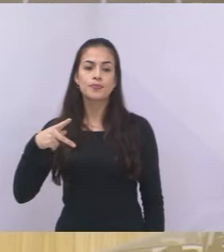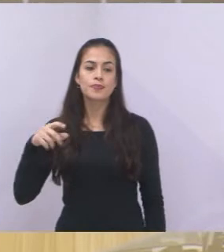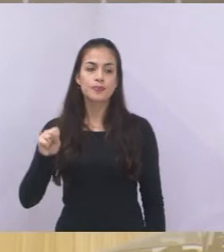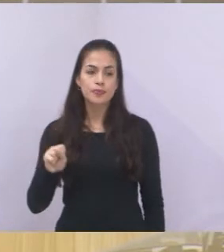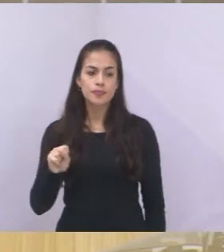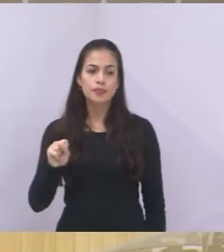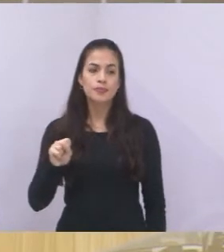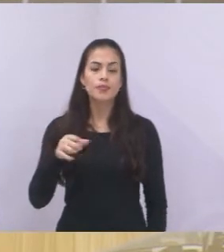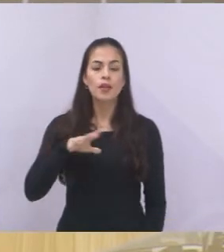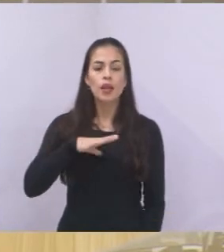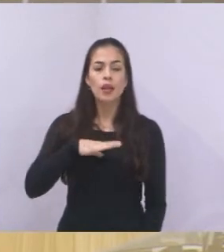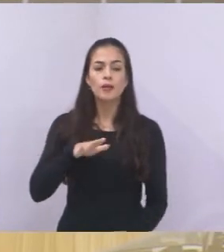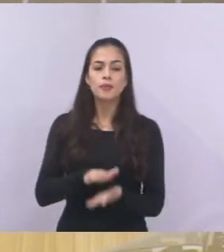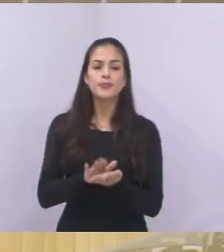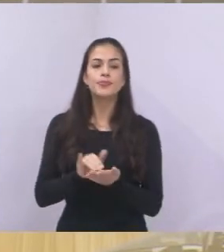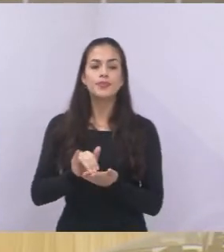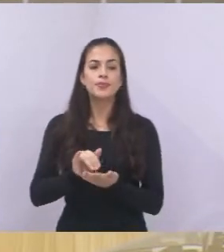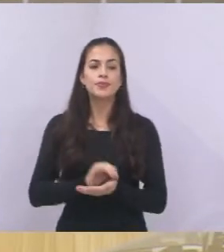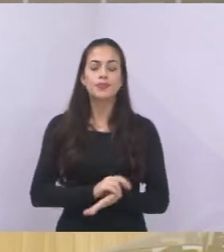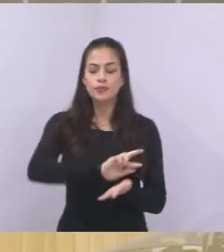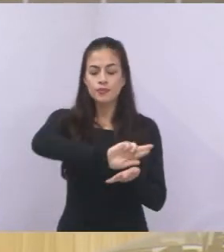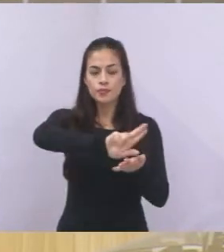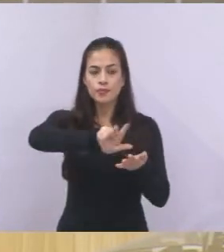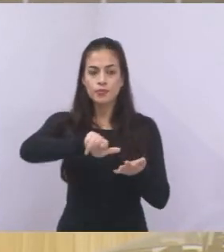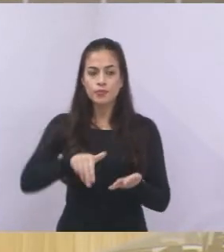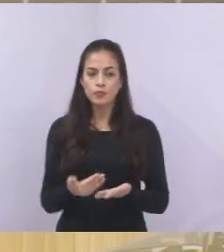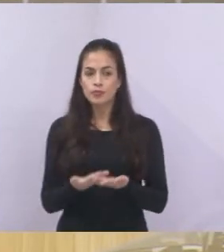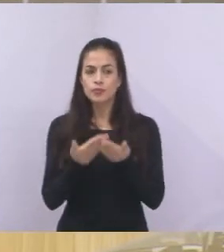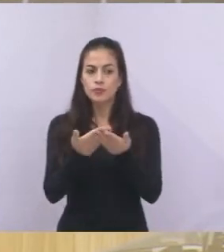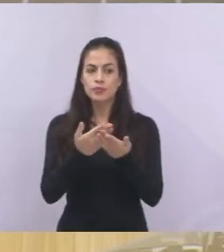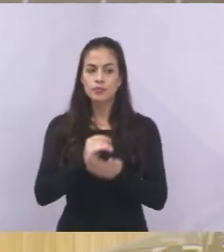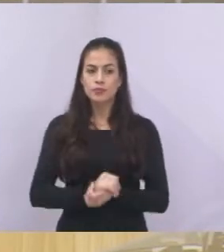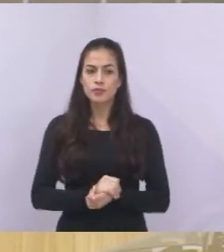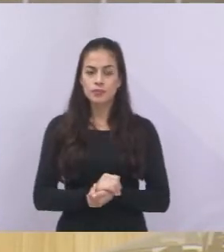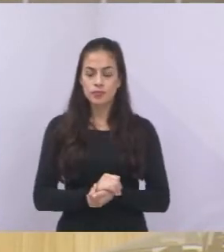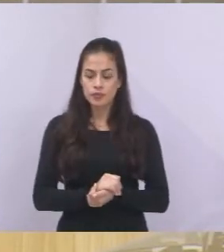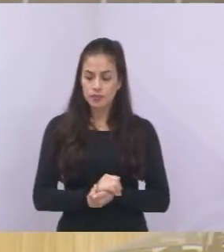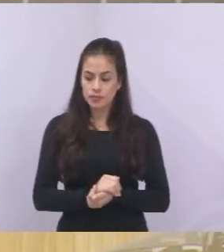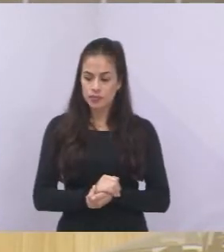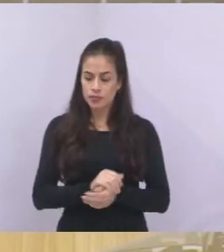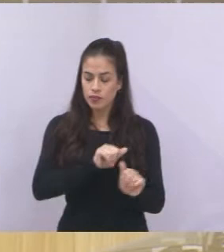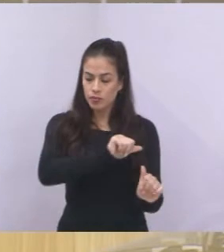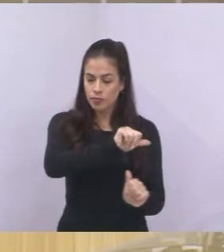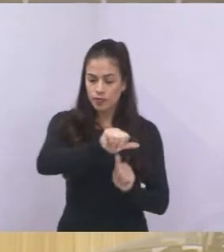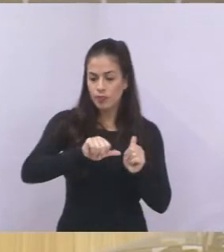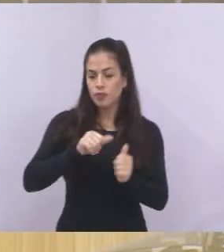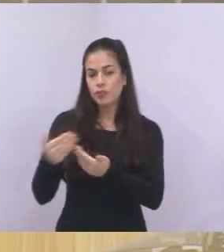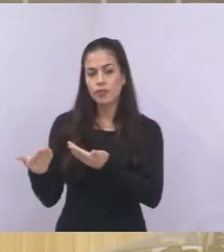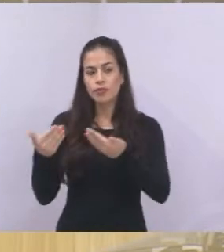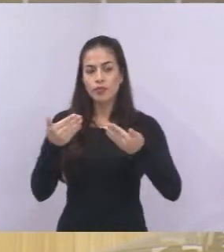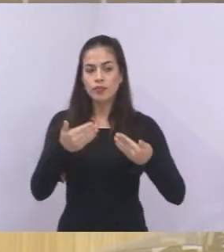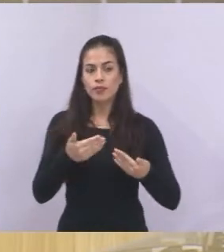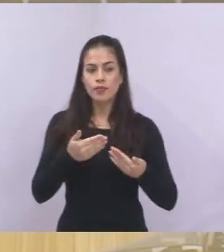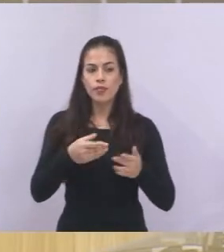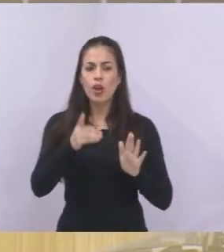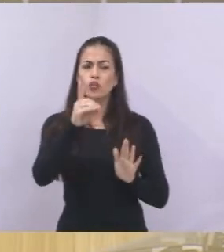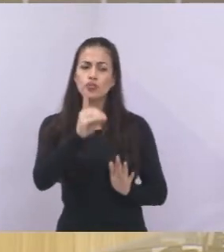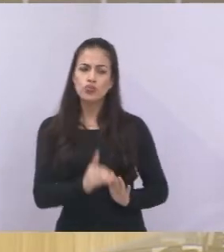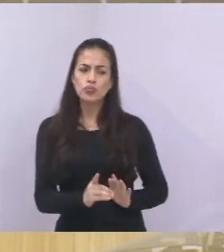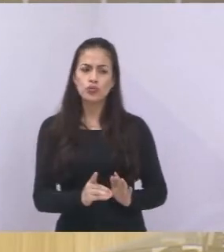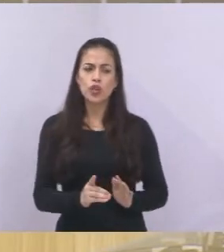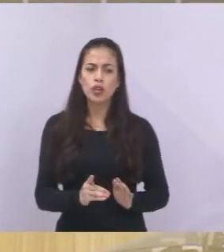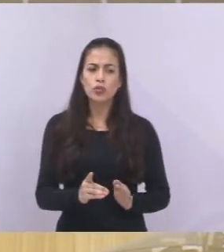de Jacareí, e estabelece outras providências. A alteração visa garantir o direito ao abono de permanência para